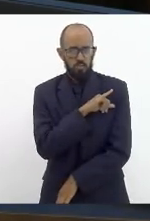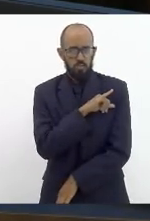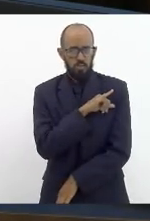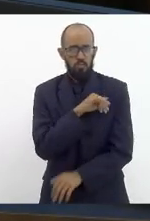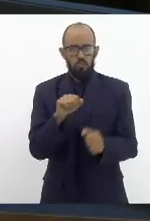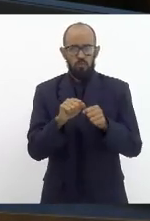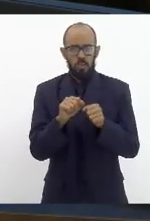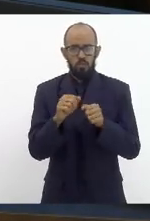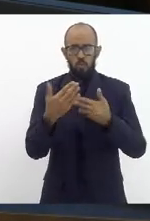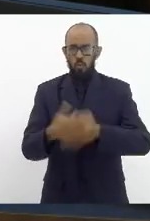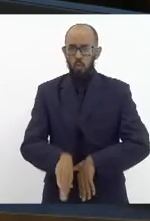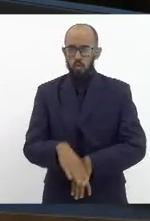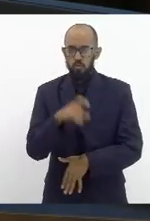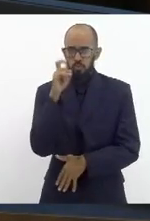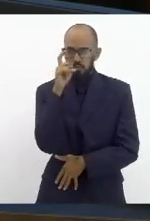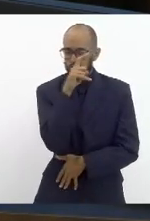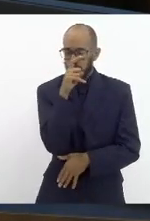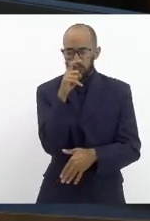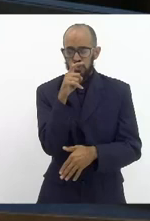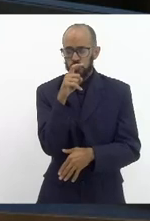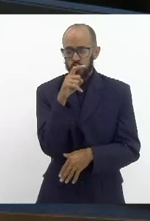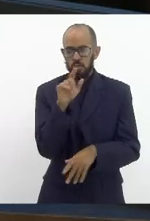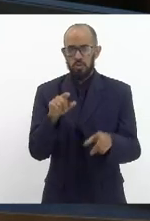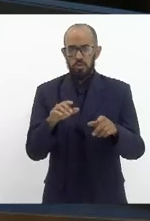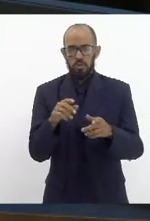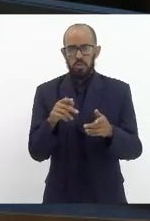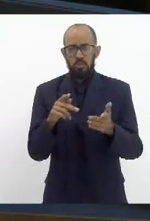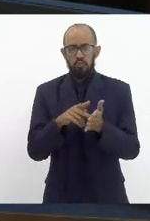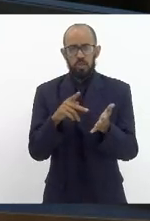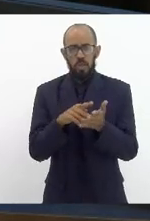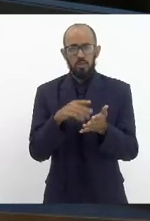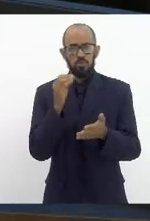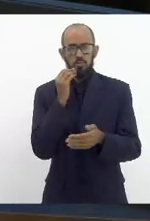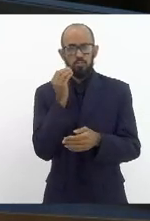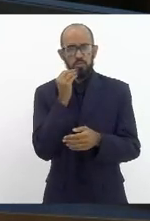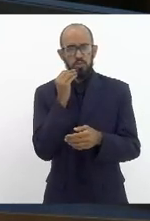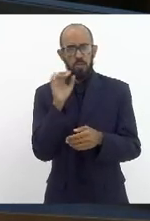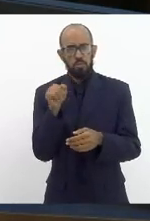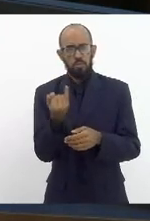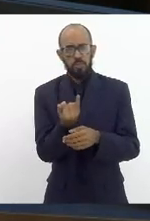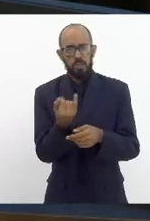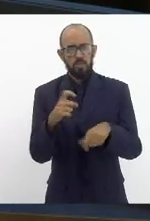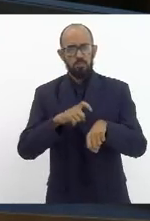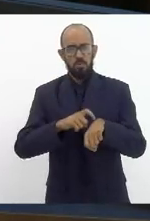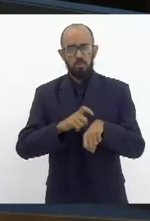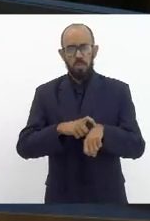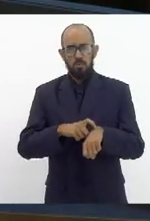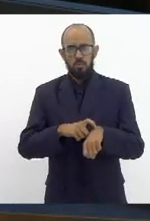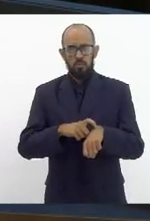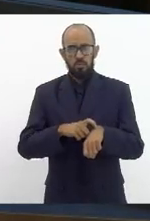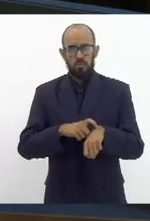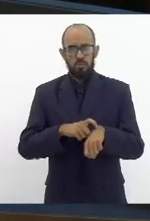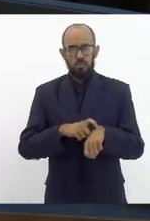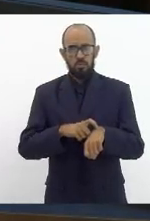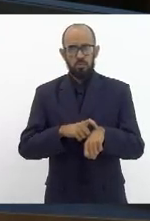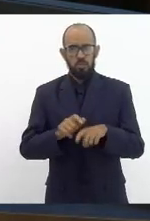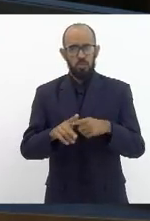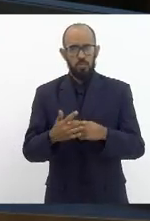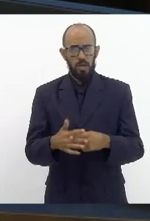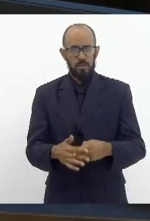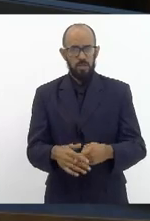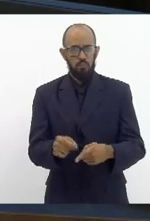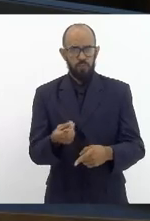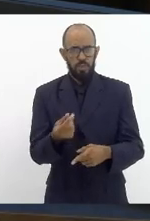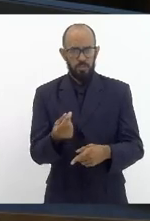dificílimo e que certamente poderia aproveitar esse momento, no momento de recuperação financeira do Rio de